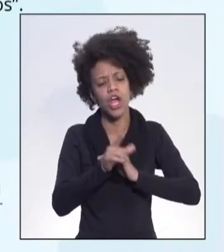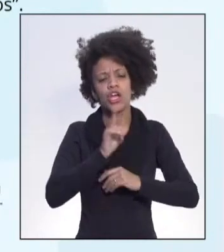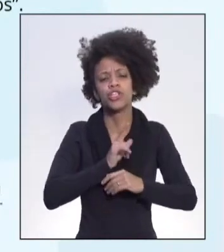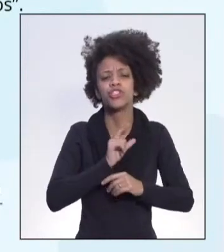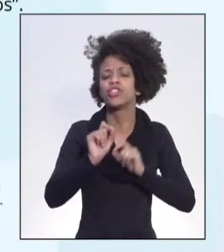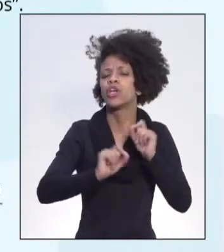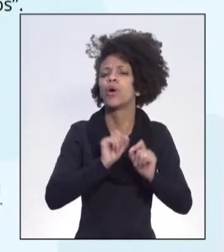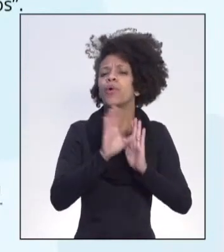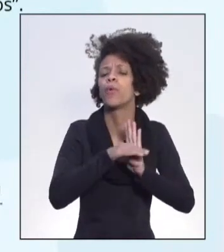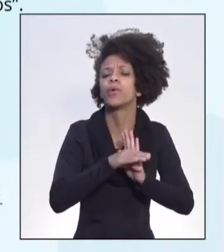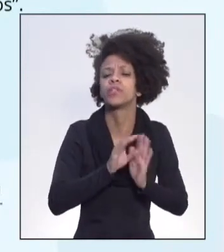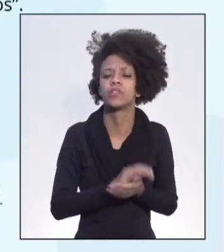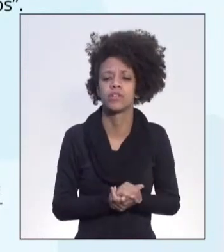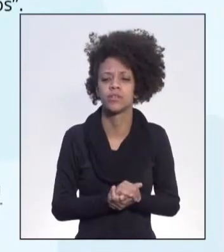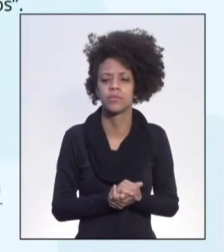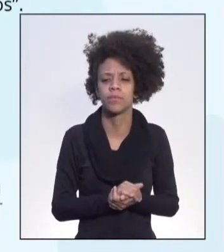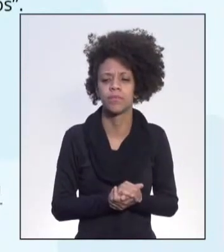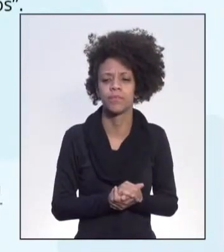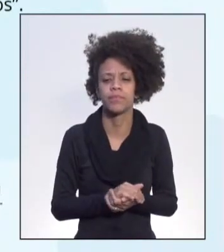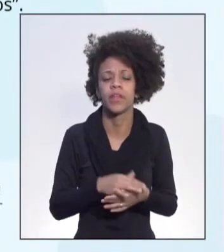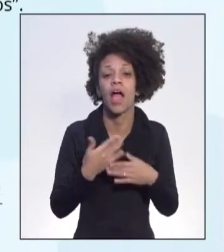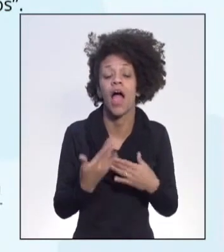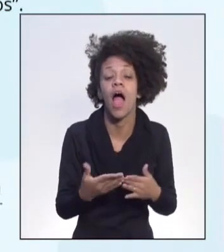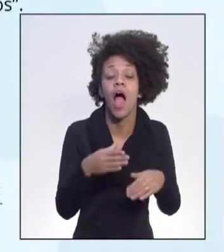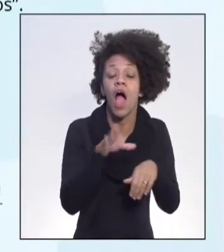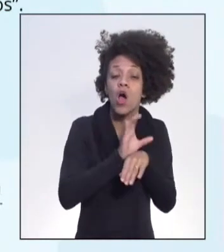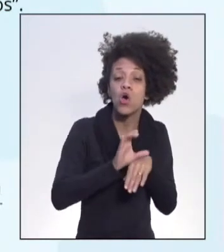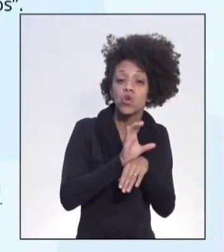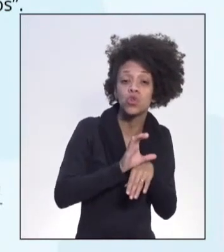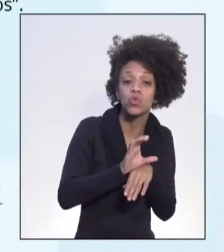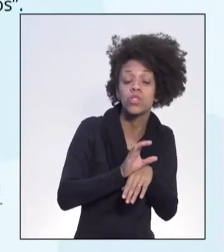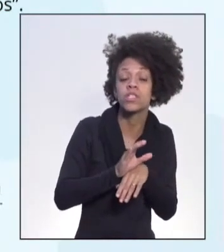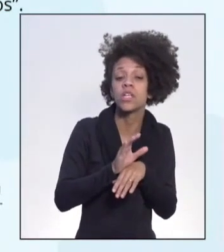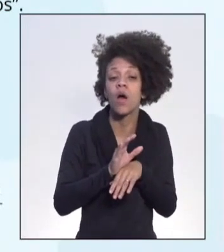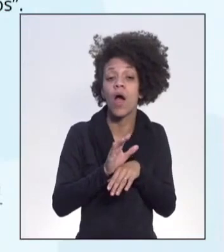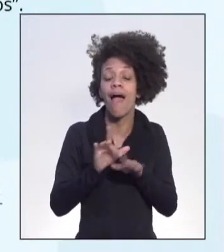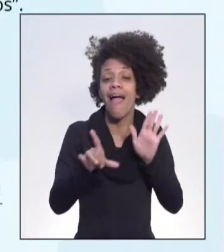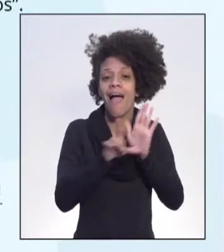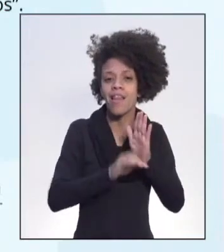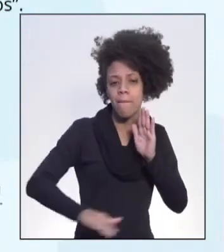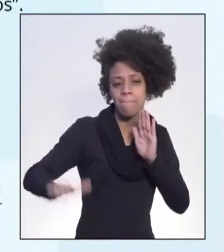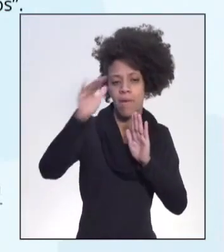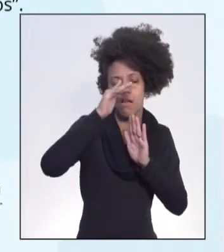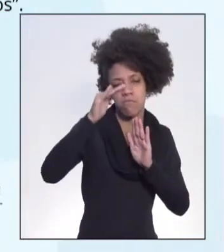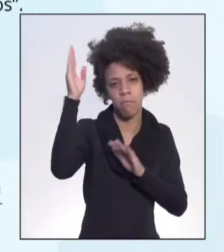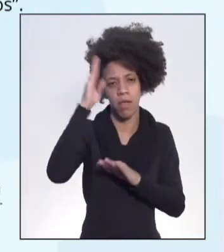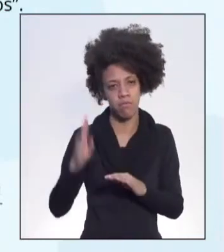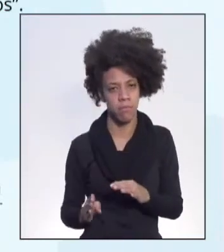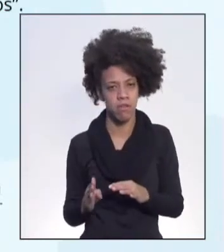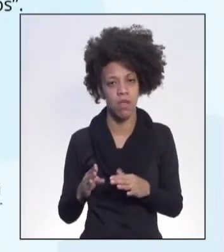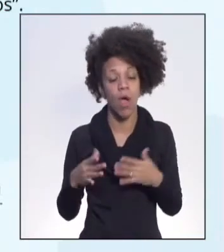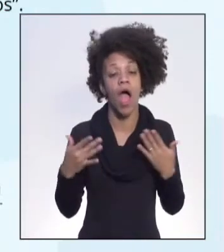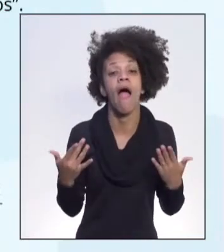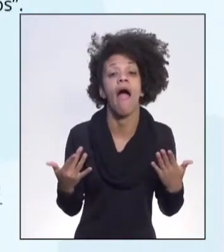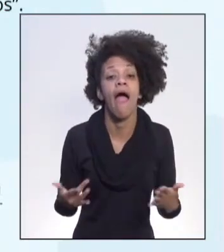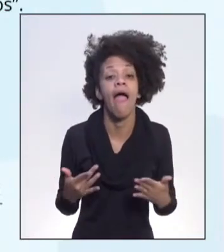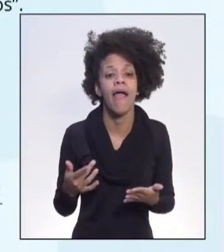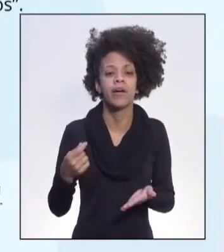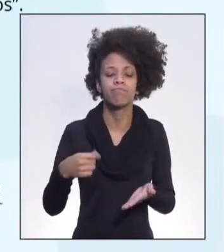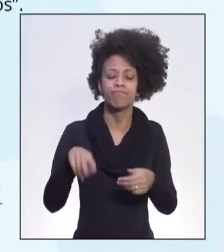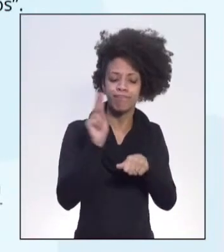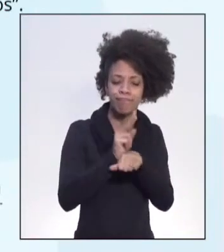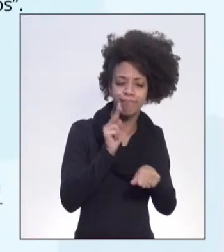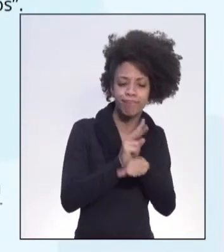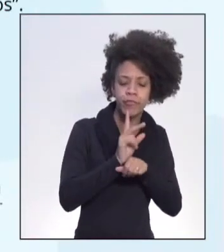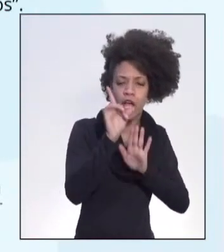seguinte perspectiva: a Constituição é a lei máxima da nação. É a lei que estabelece a proteção